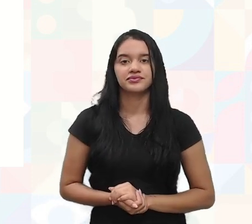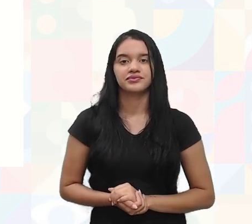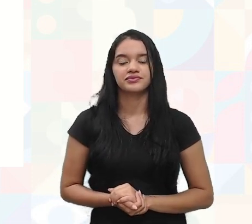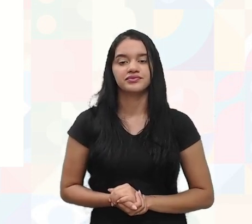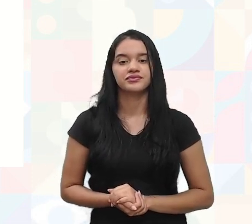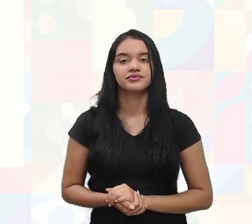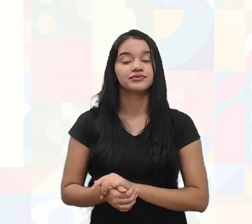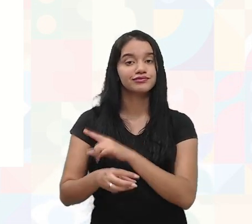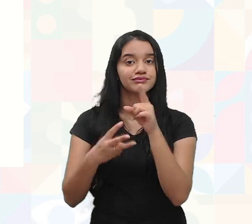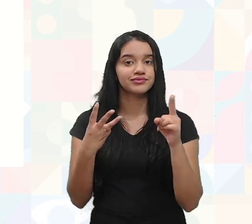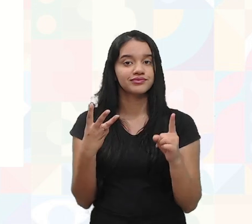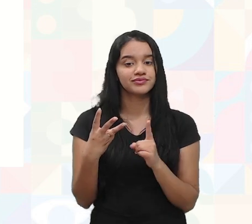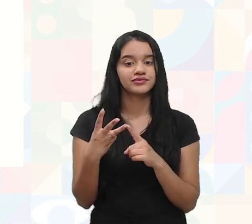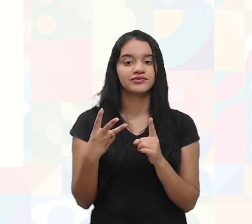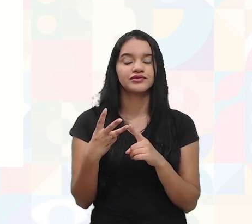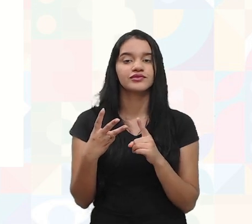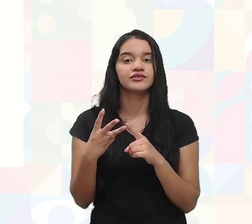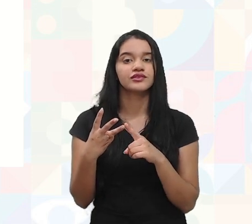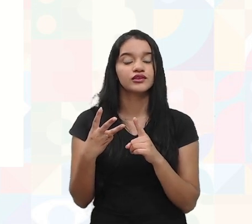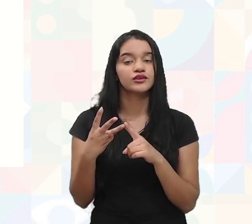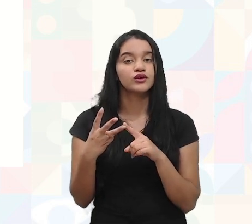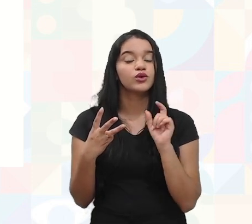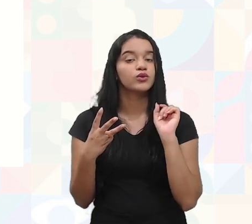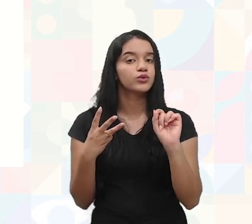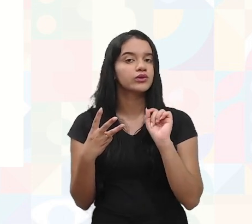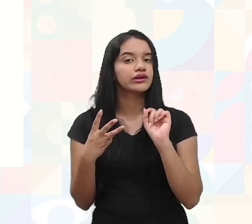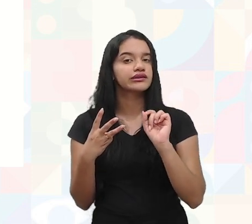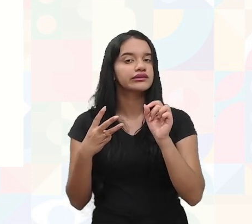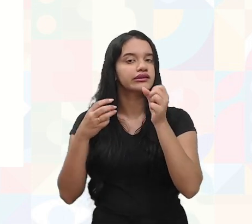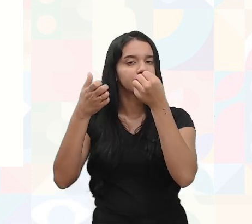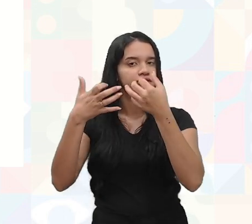Uma outra coisa, que é um critério importante quando a gente está